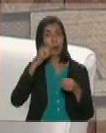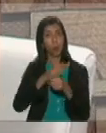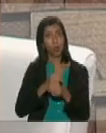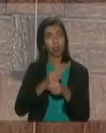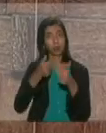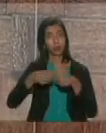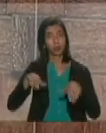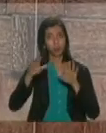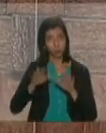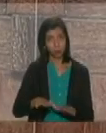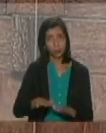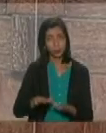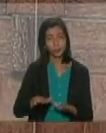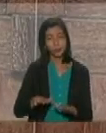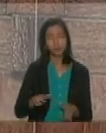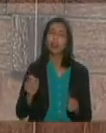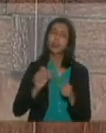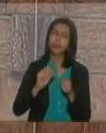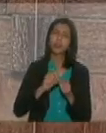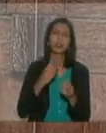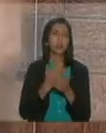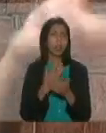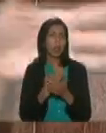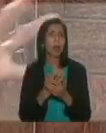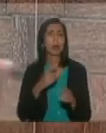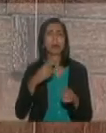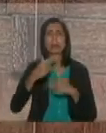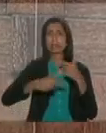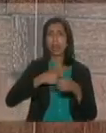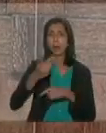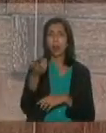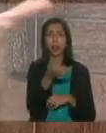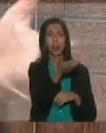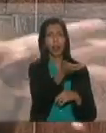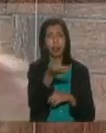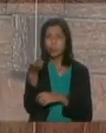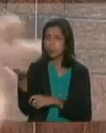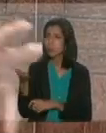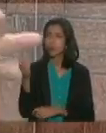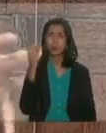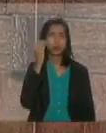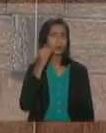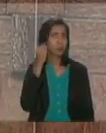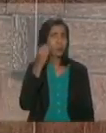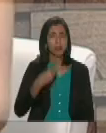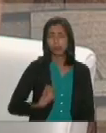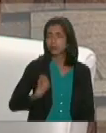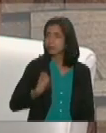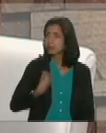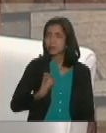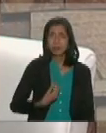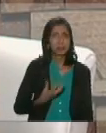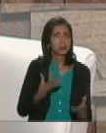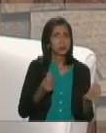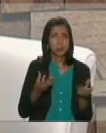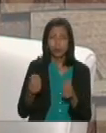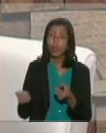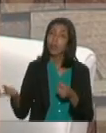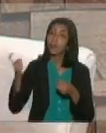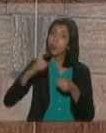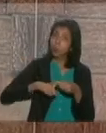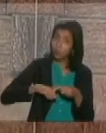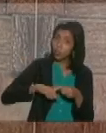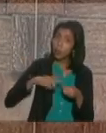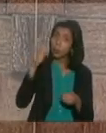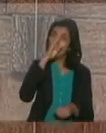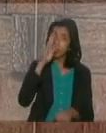lá? Fiquei 1 ano lá. Aí ia fazer aula de balé, trabalhei de garçonete, né? Aquela experiência. Viveu a vida. Vivi a vida. Voltei